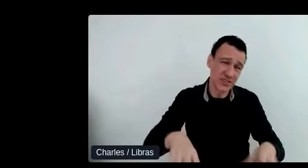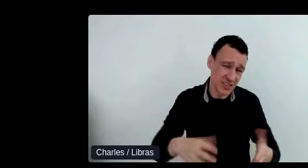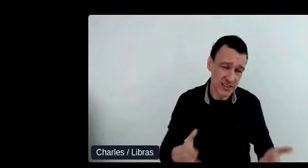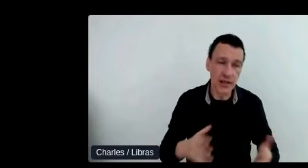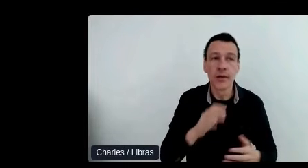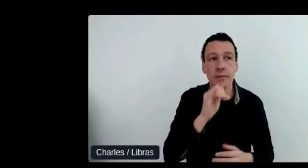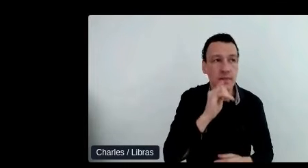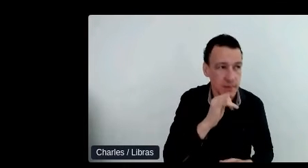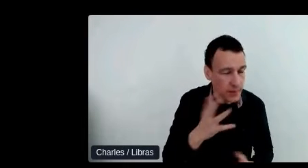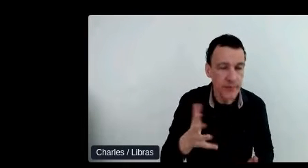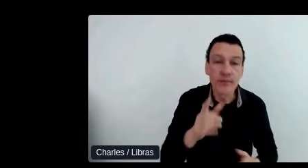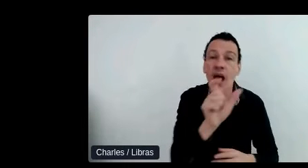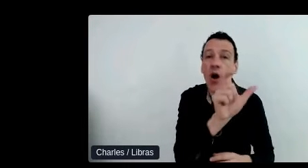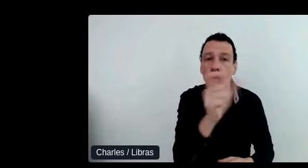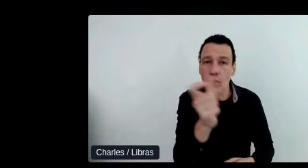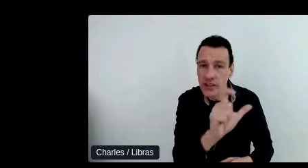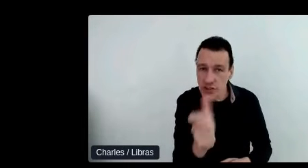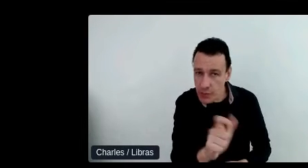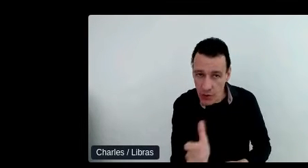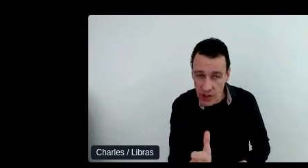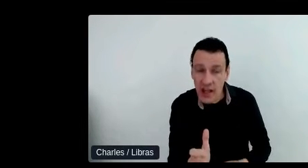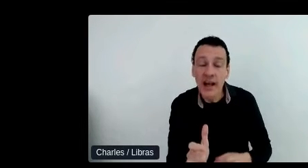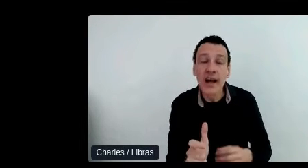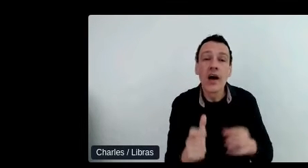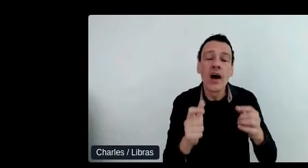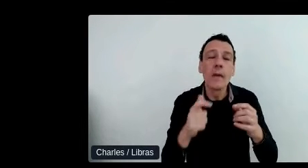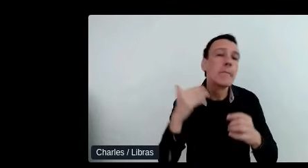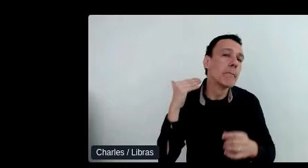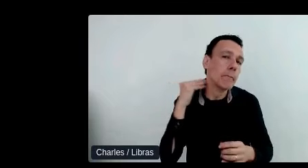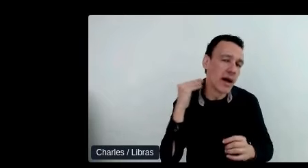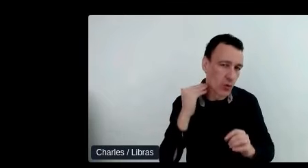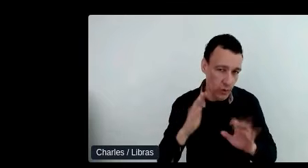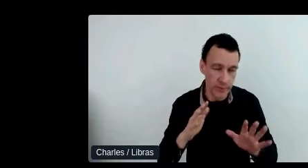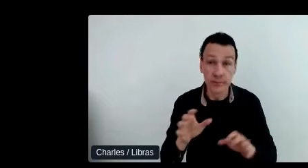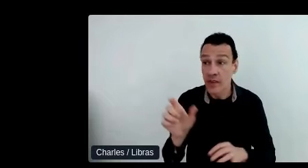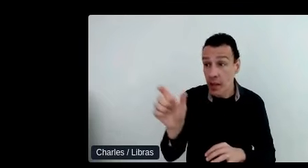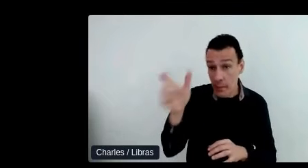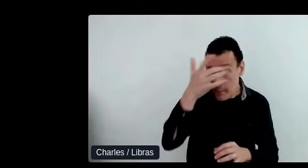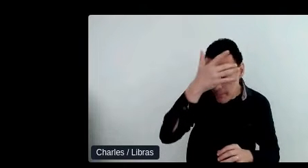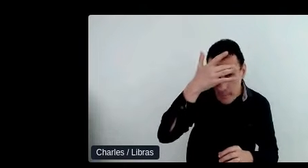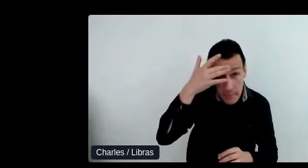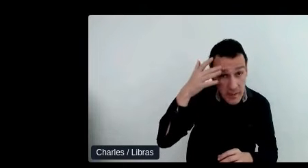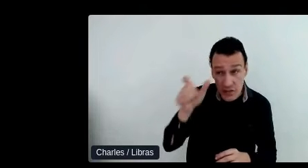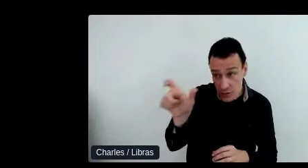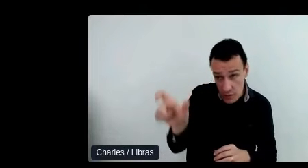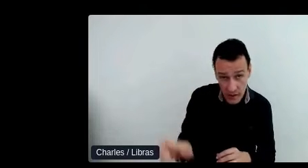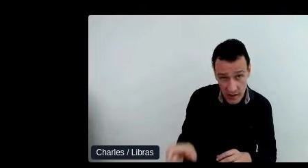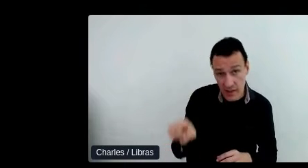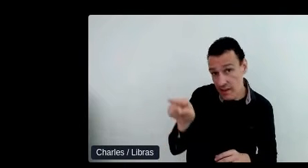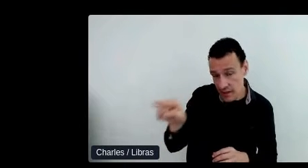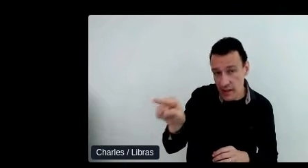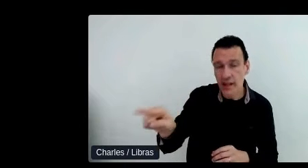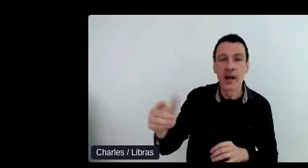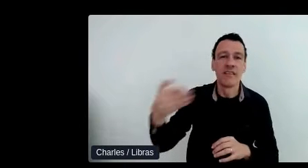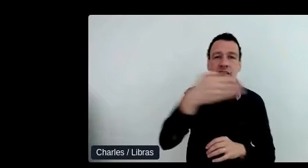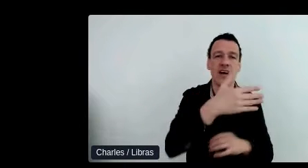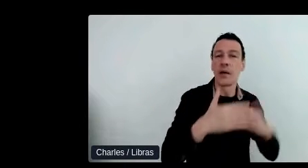um banco, se uma pessoa pode ou não receber um determinado limite de crédito, pode ser que